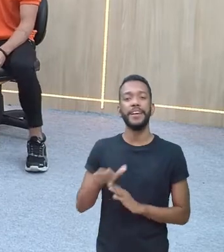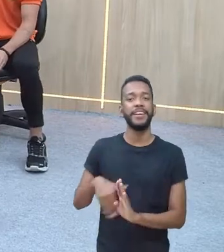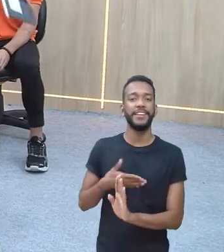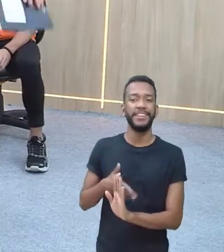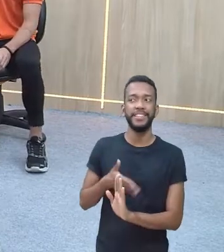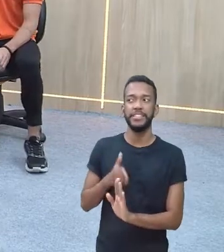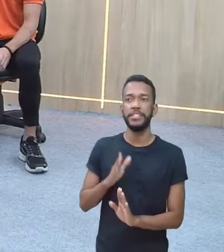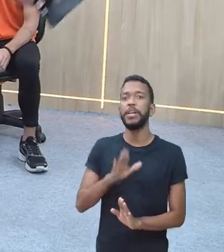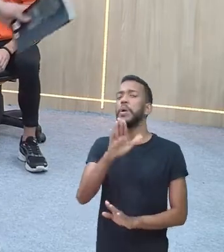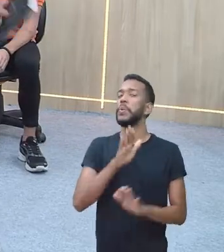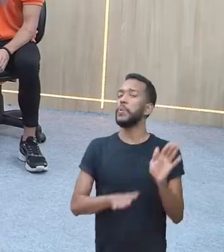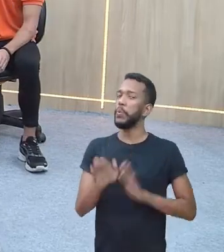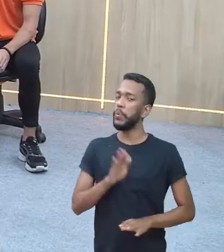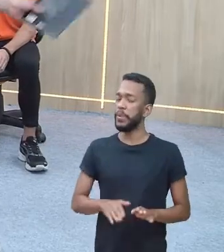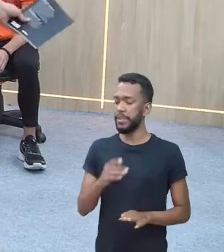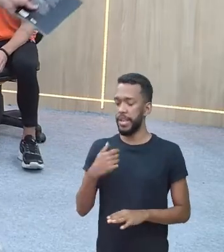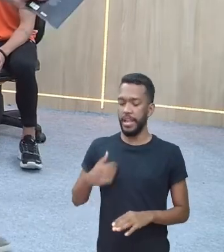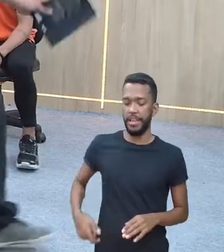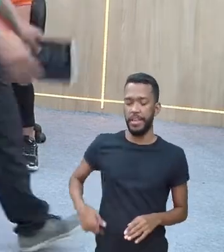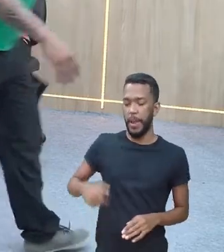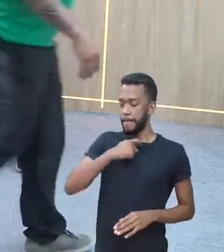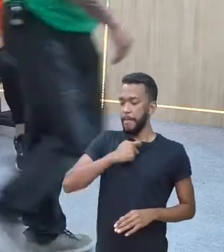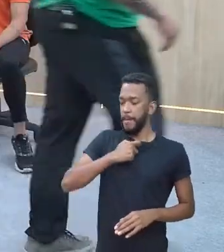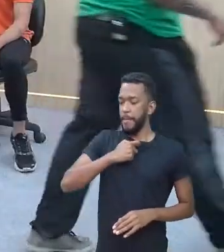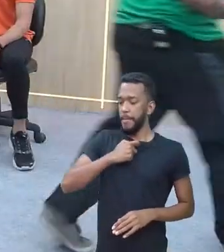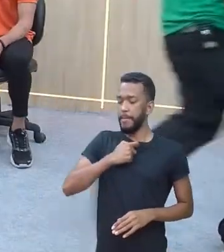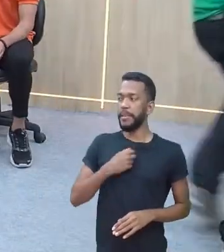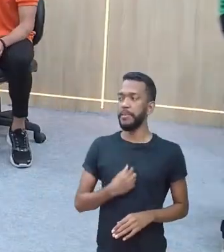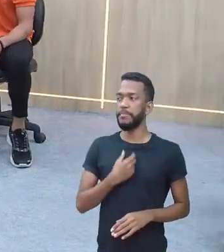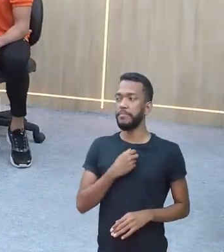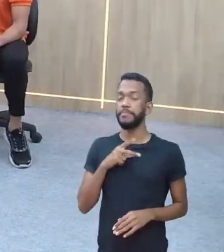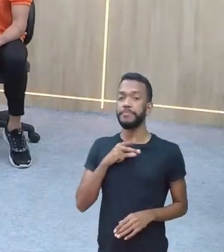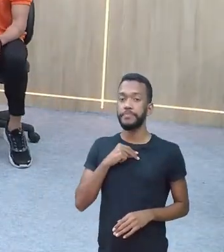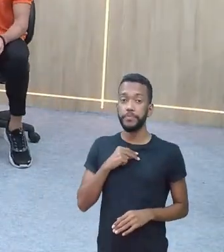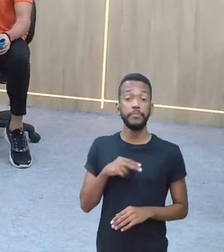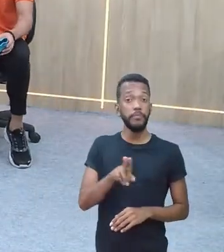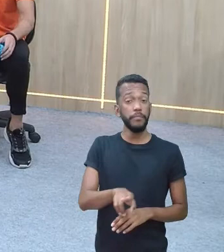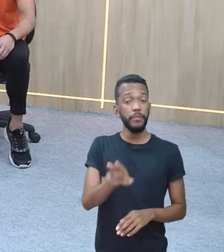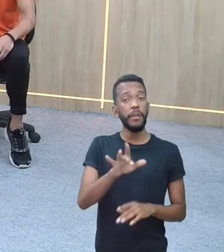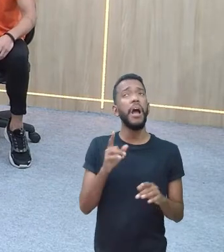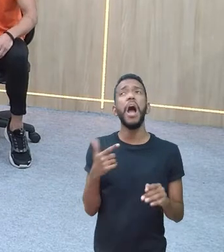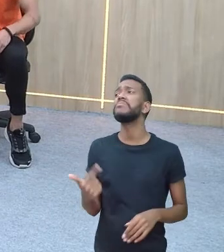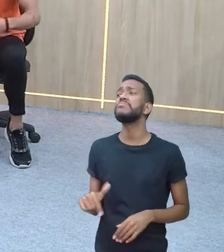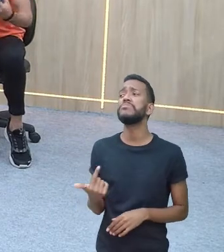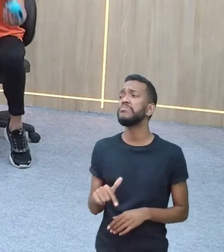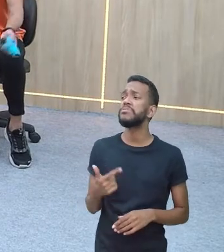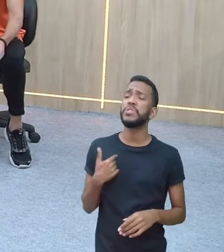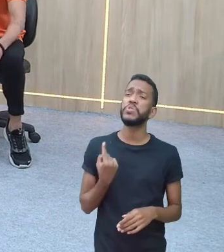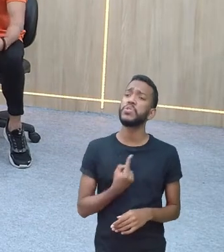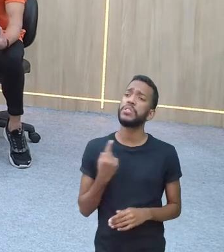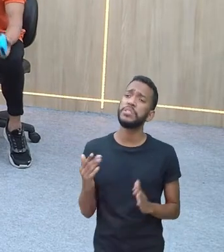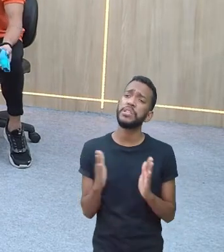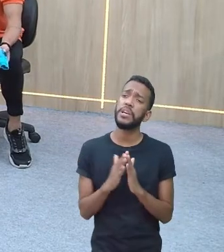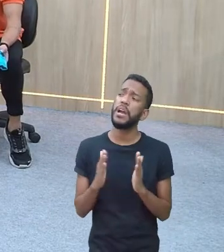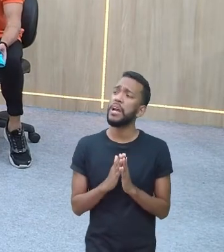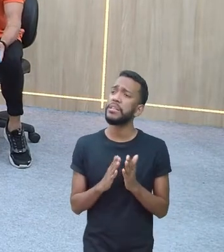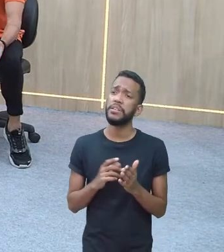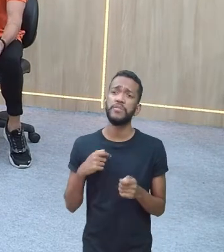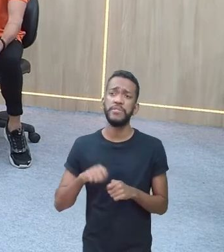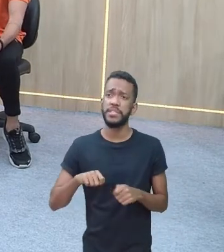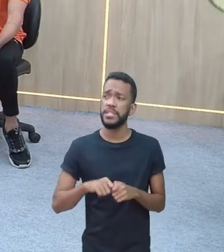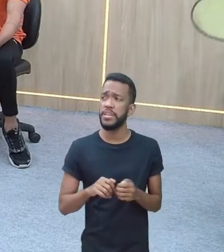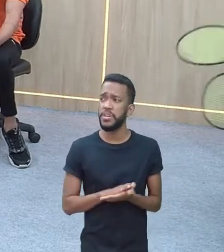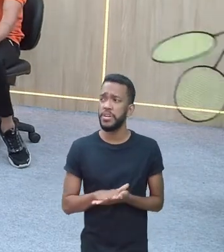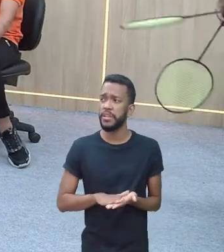produtora, já tá assim, ó. Cuidado no microfone, cuidado no microfone. Ó, e lembrando, se vocês em casa, não tem Eu tô sozinho em casa, não tem ninguém pra fazer